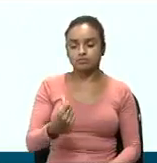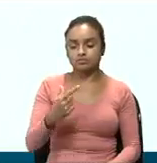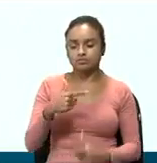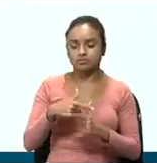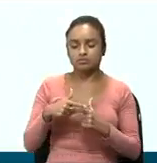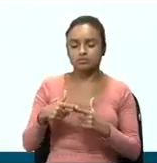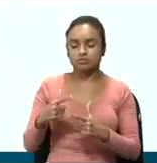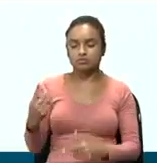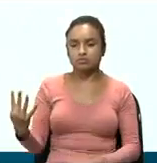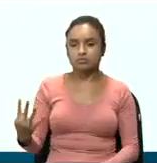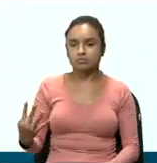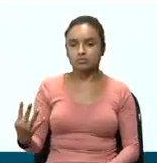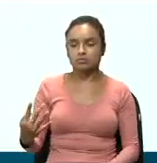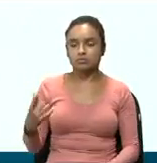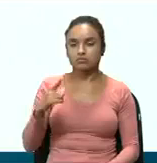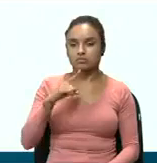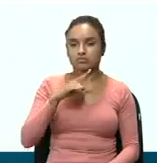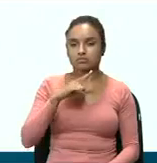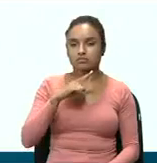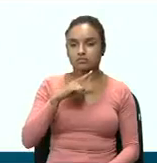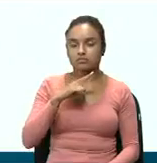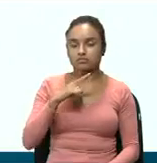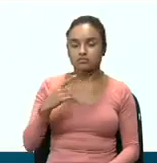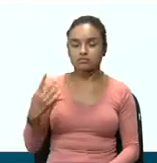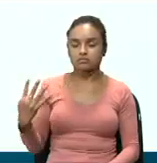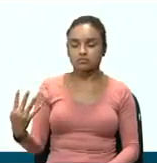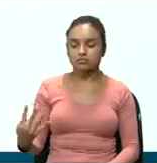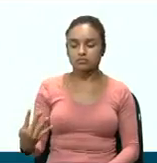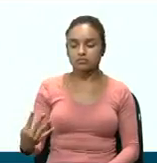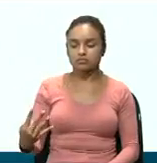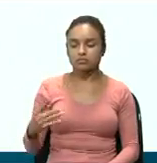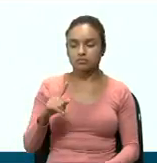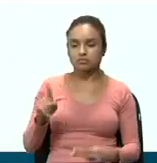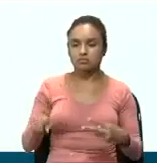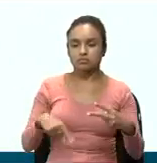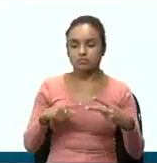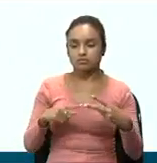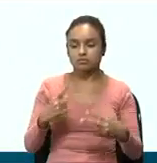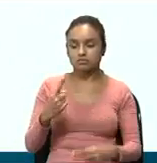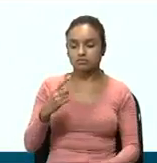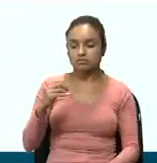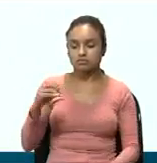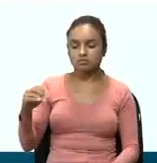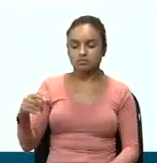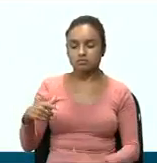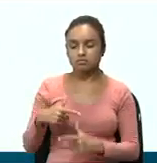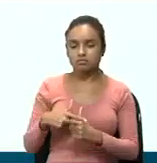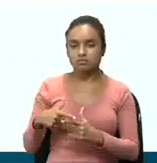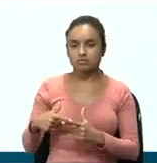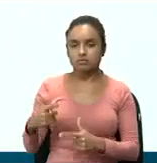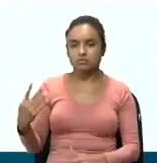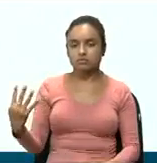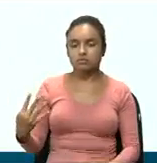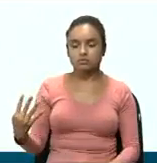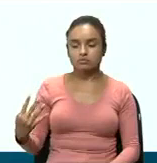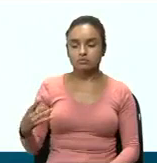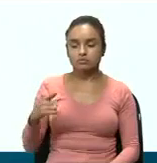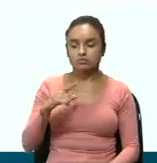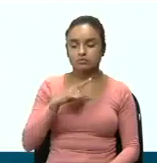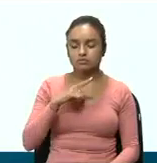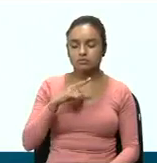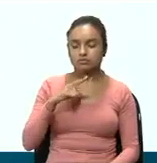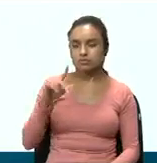4, eu tenho 4. E quando eu faço 100 dividido por 4, eu